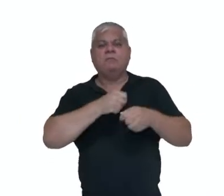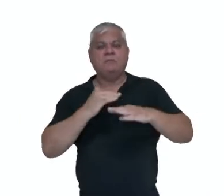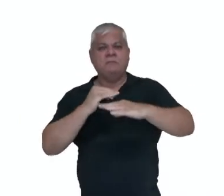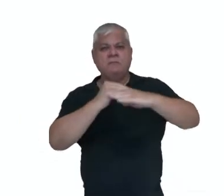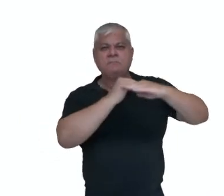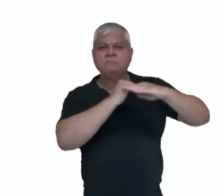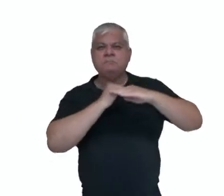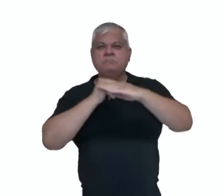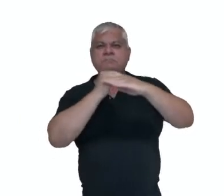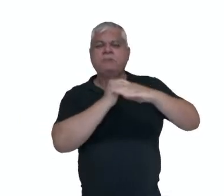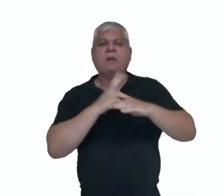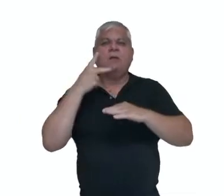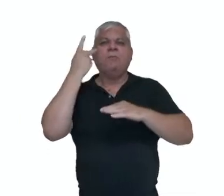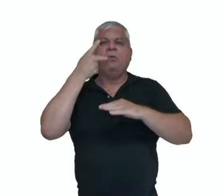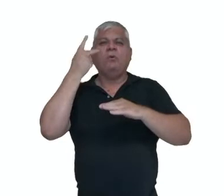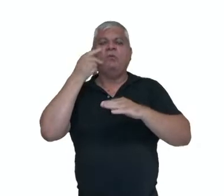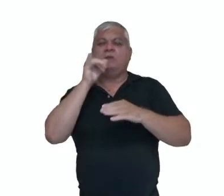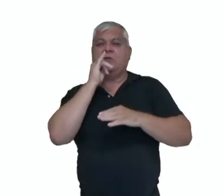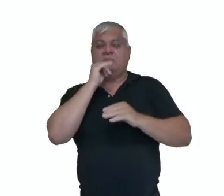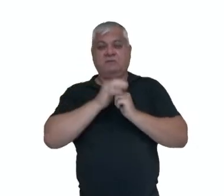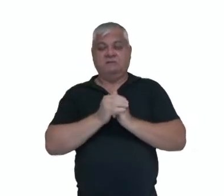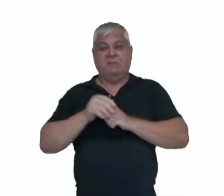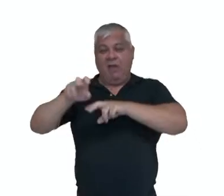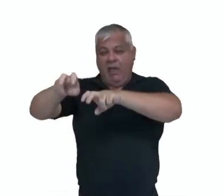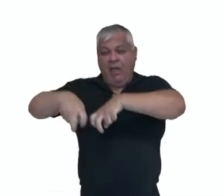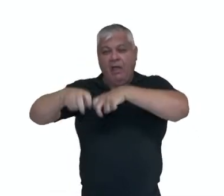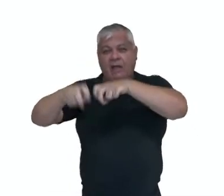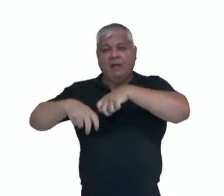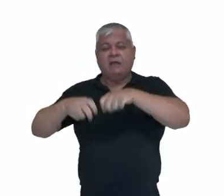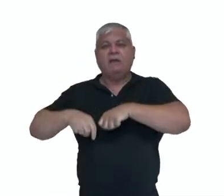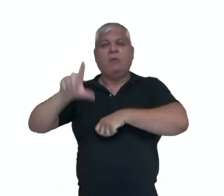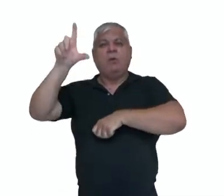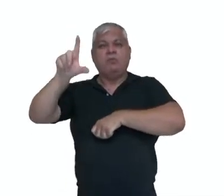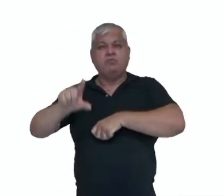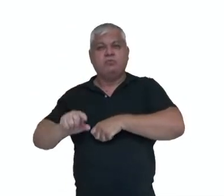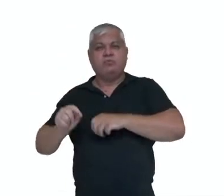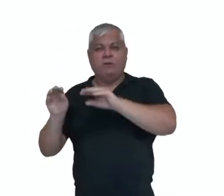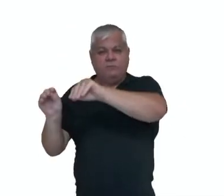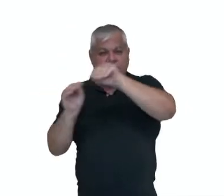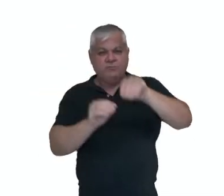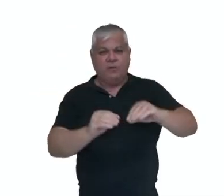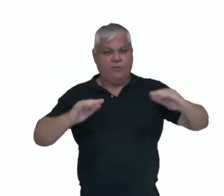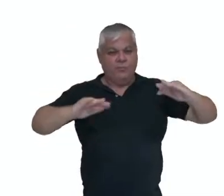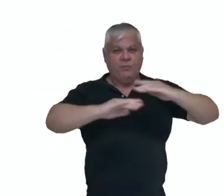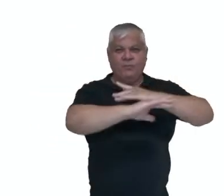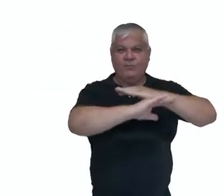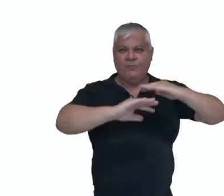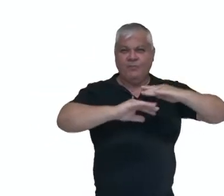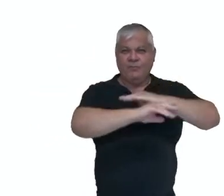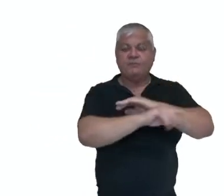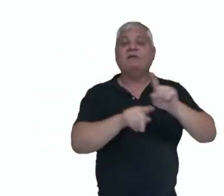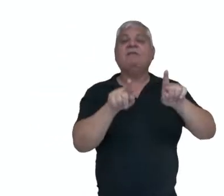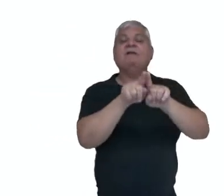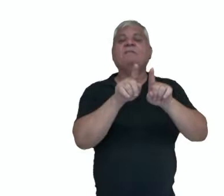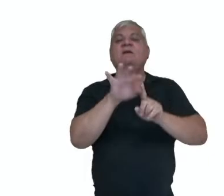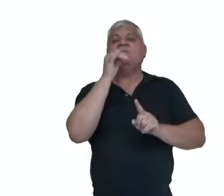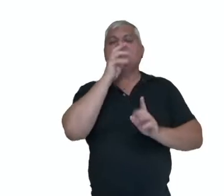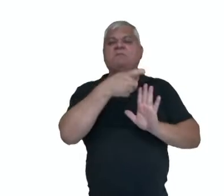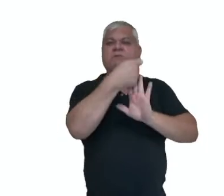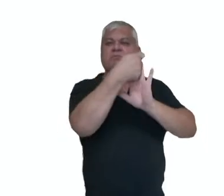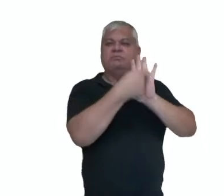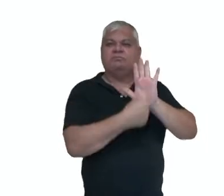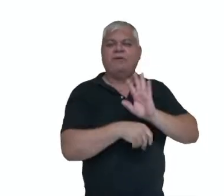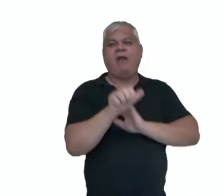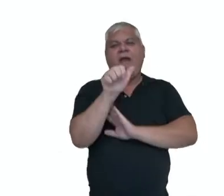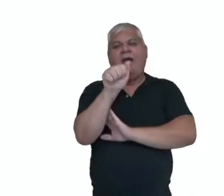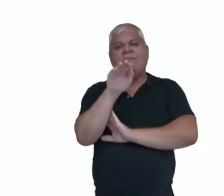força política da aristocracia agrícola, que se beneficiava da moralidade dos mitos. A escrita